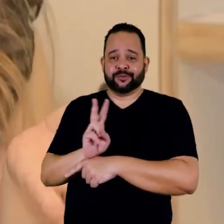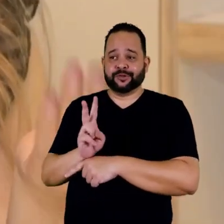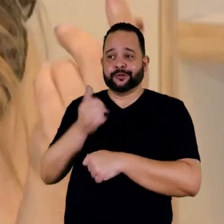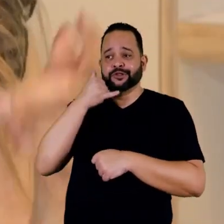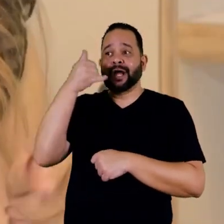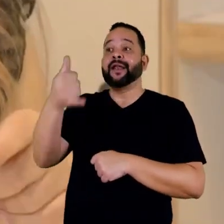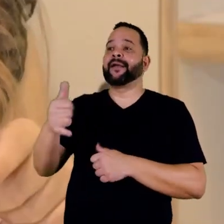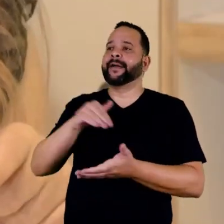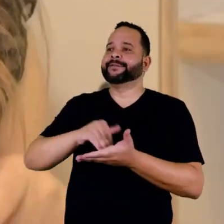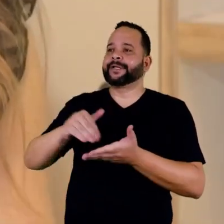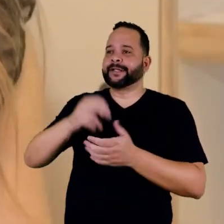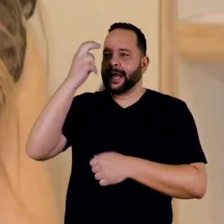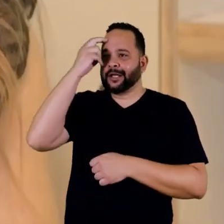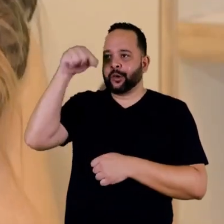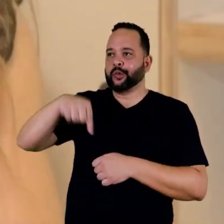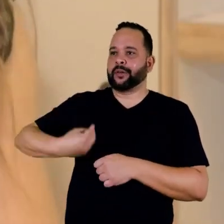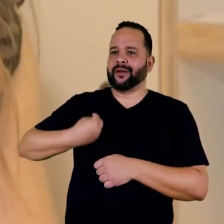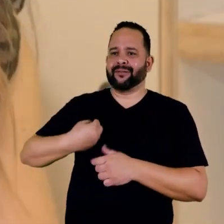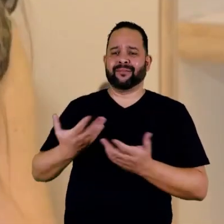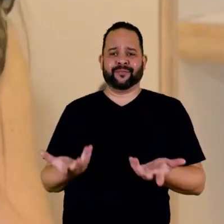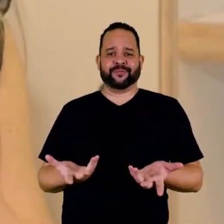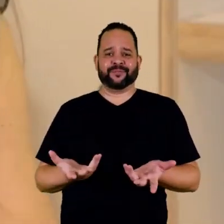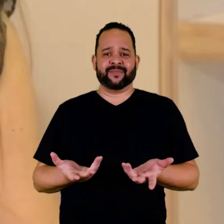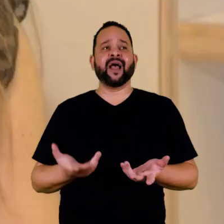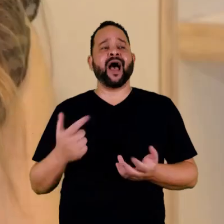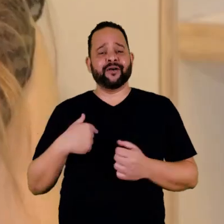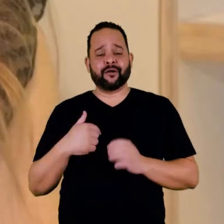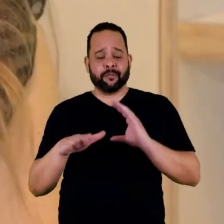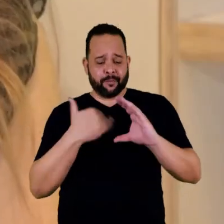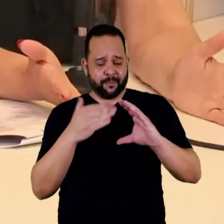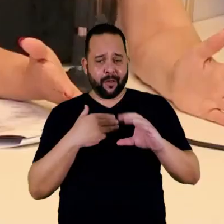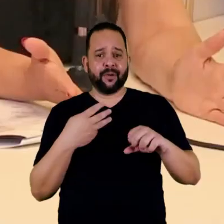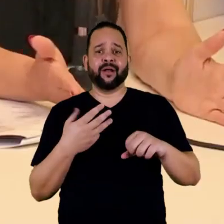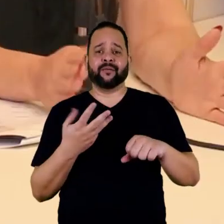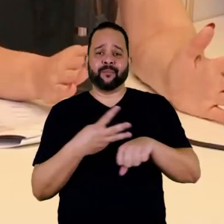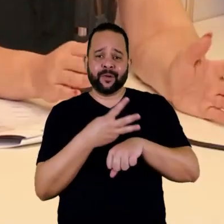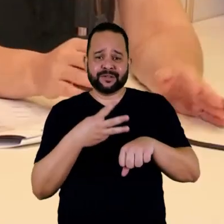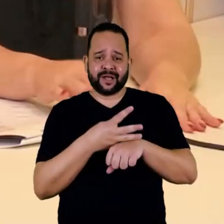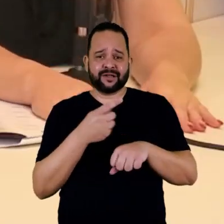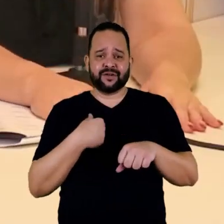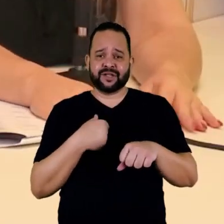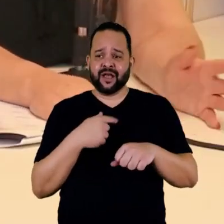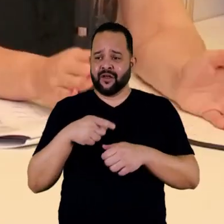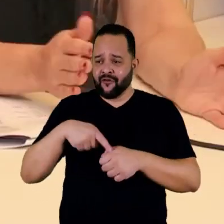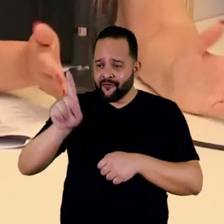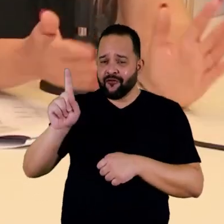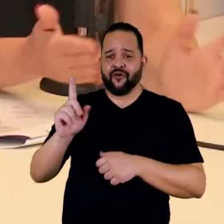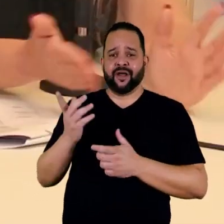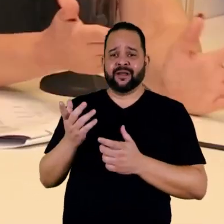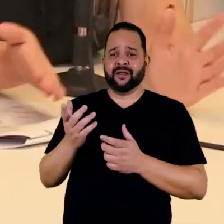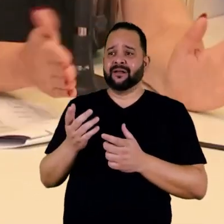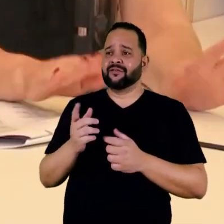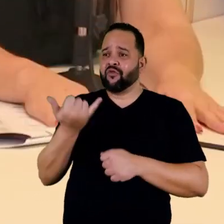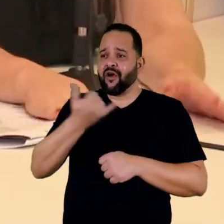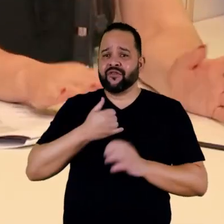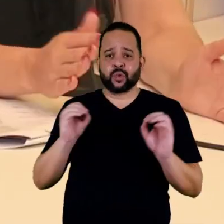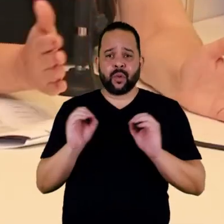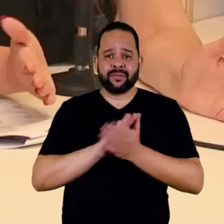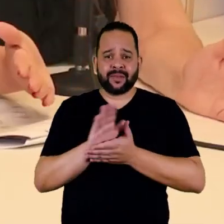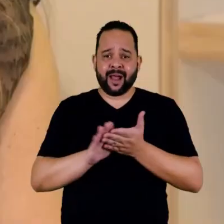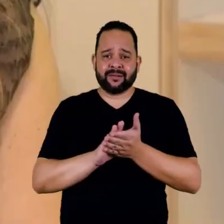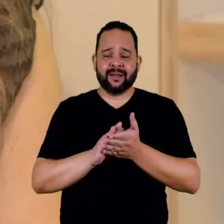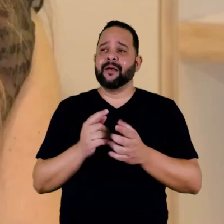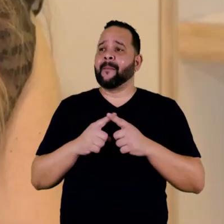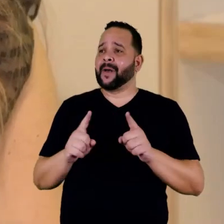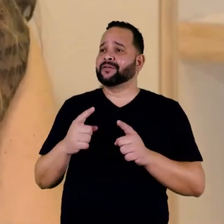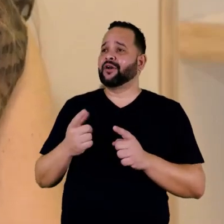secretária daqui aí eu já começo a receber mensagem pô você foi na aí na pirotec Você não avisou falei não então gente mas é que eu não tô aqui como secretária então